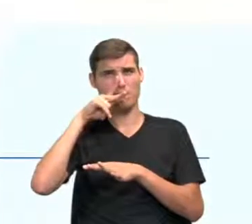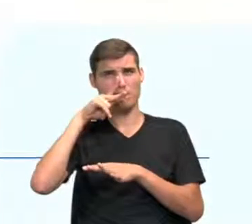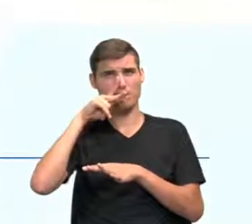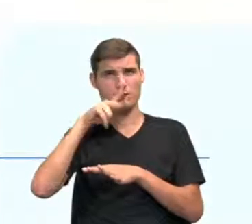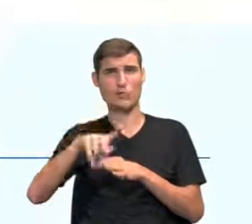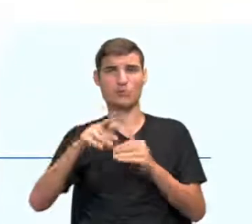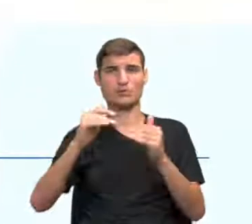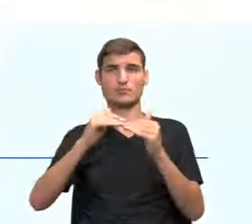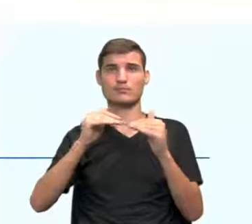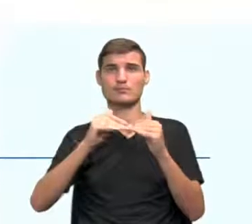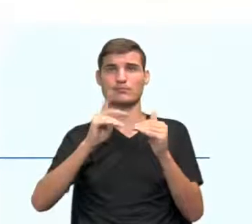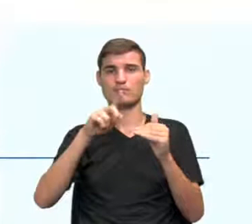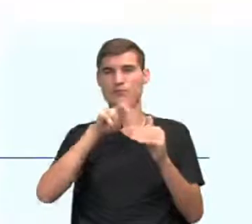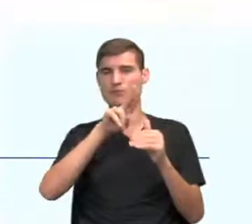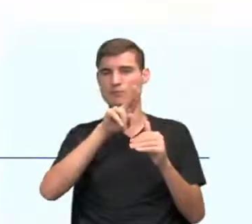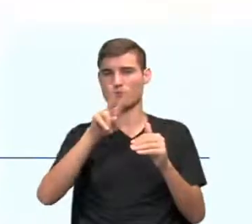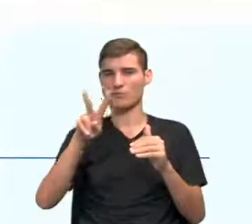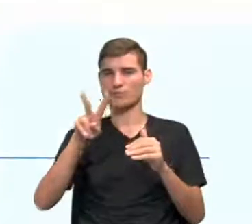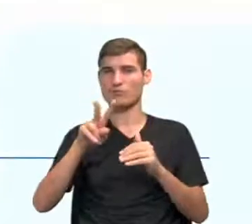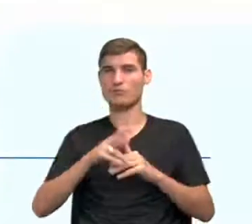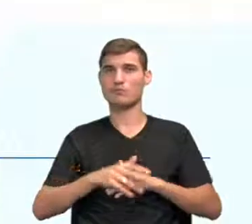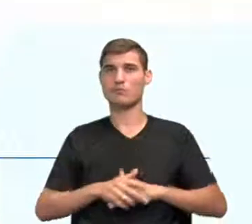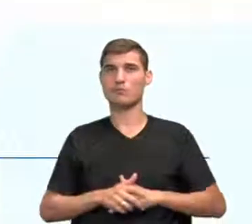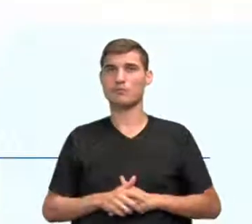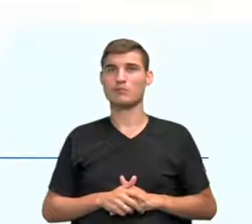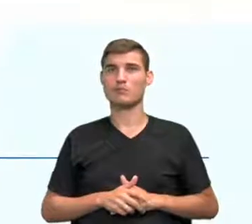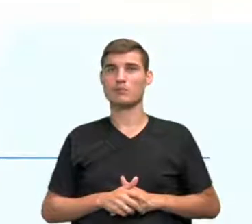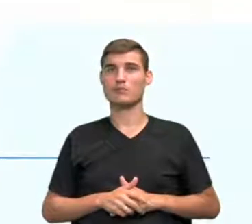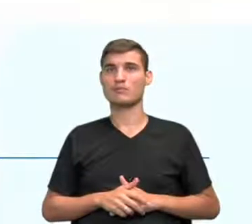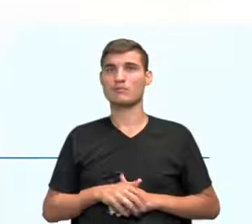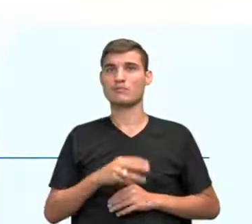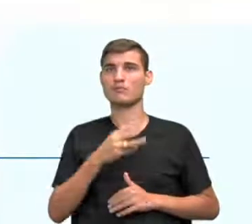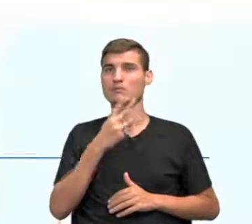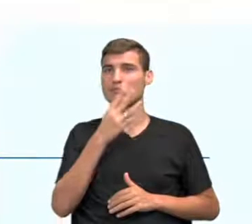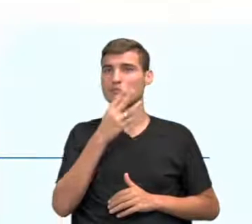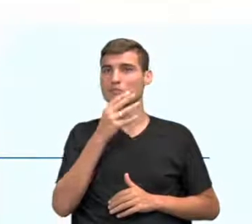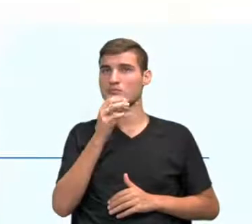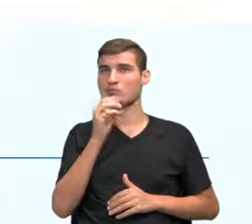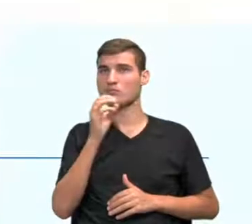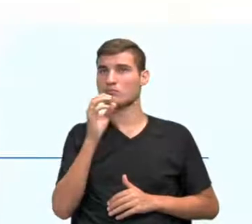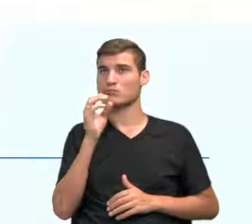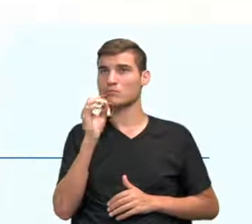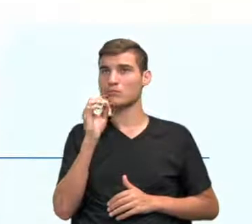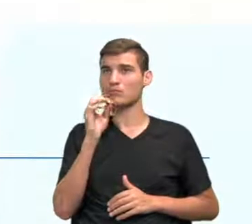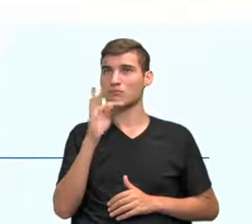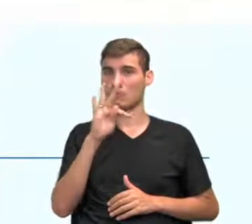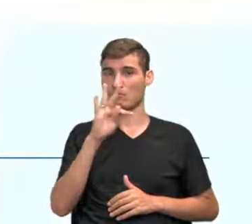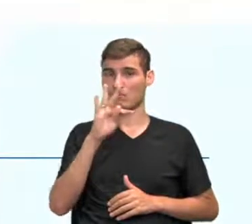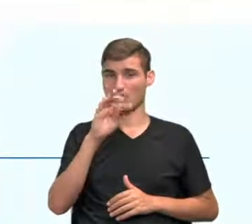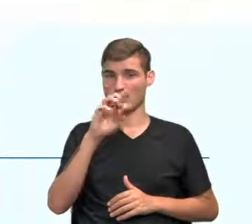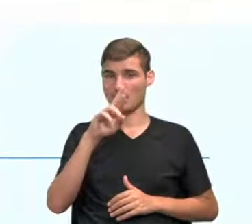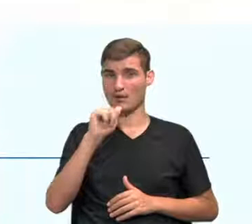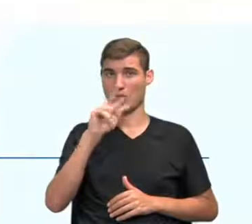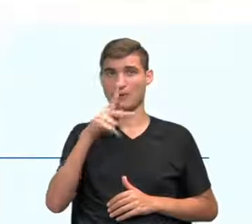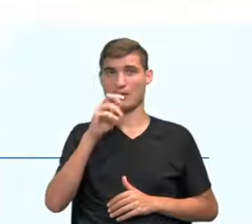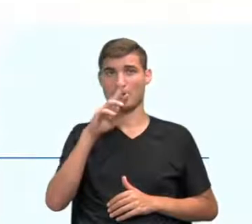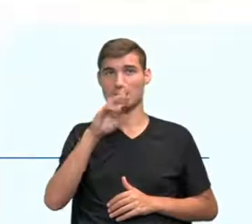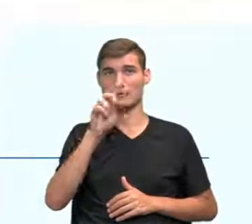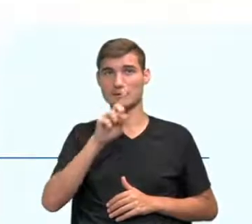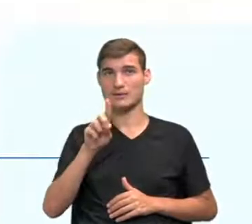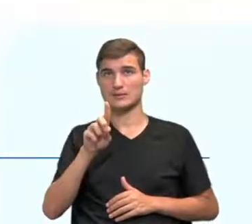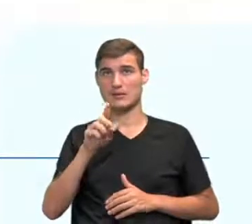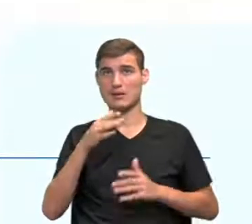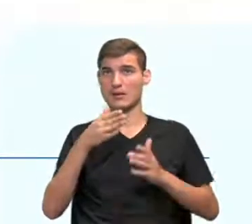aqui, raio UV. Vai de 300 terahertz